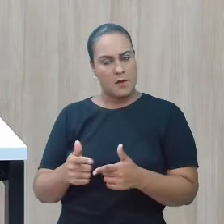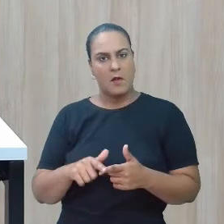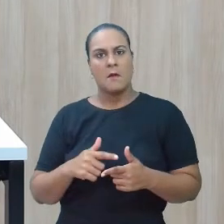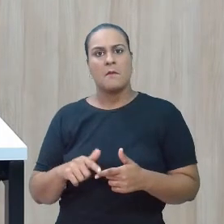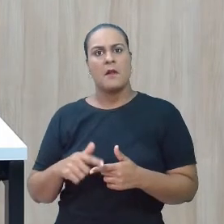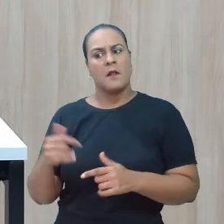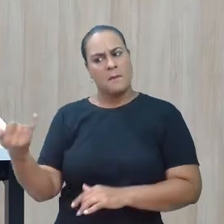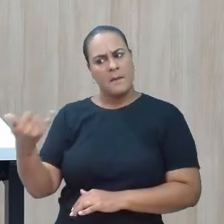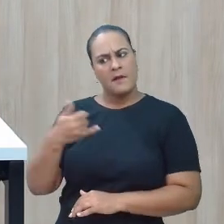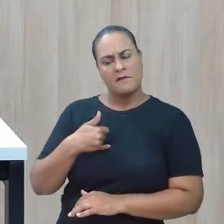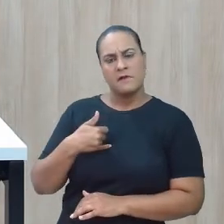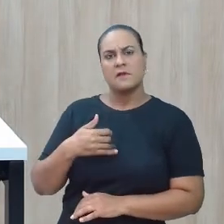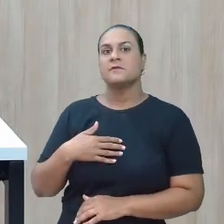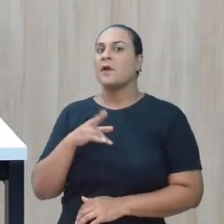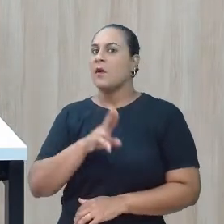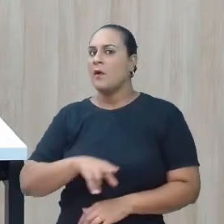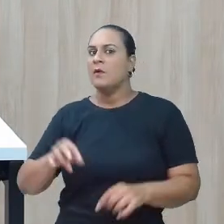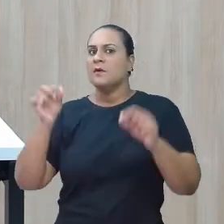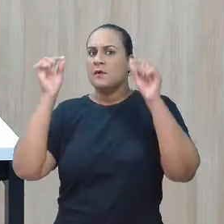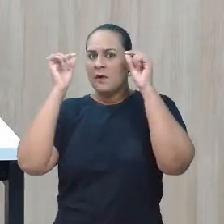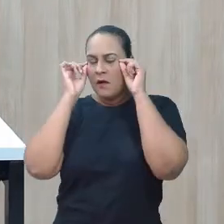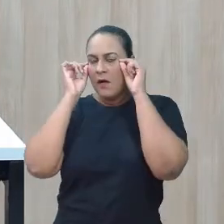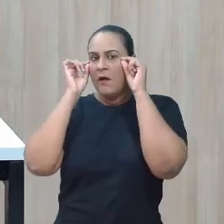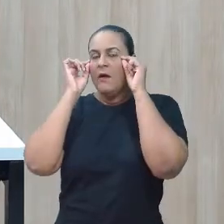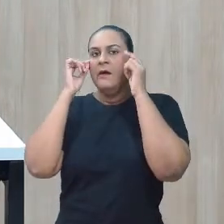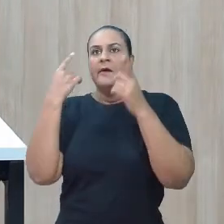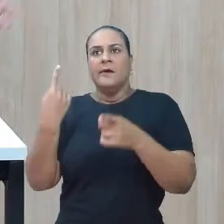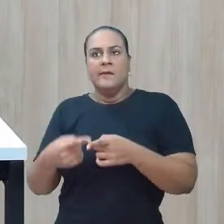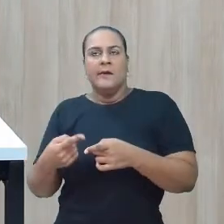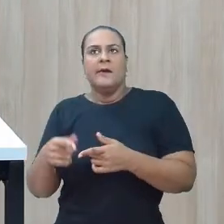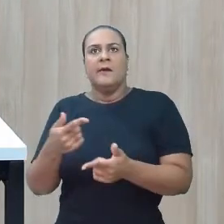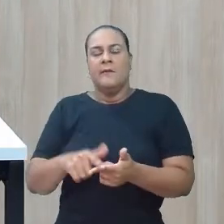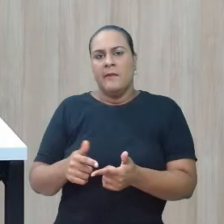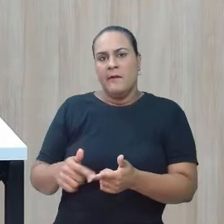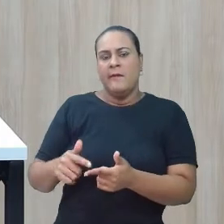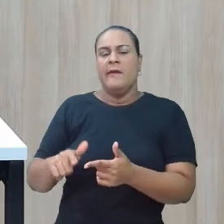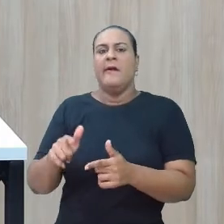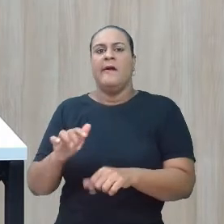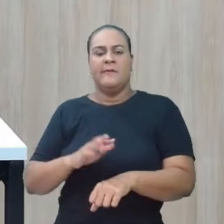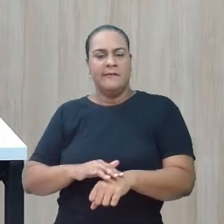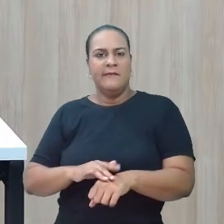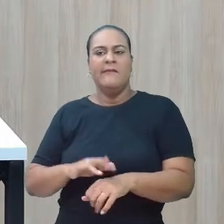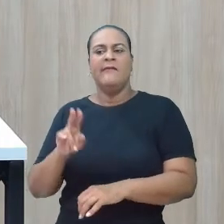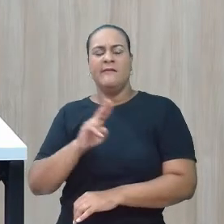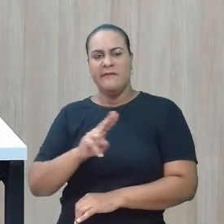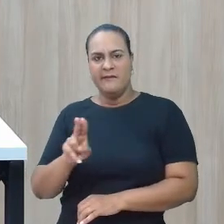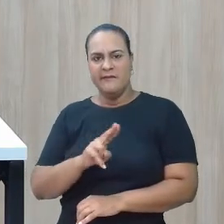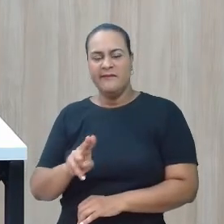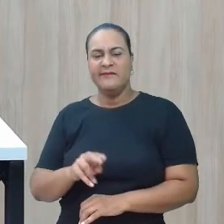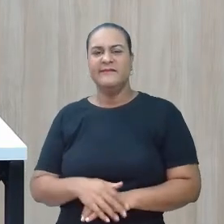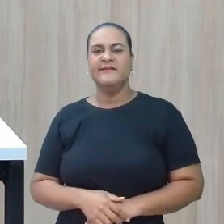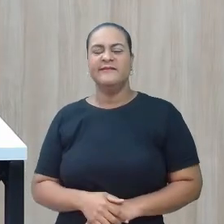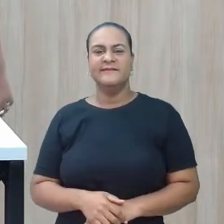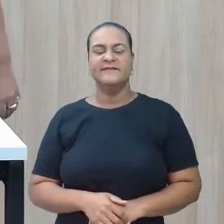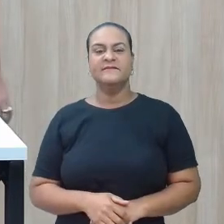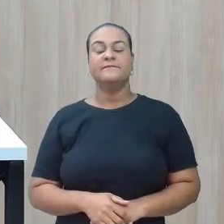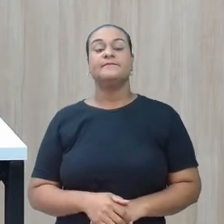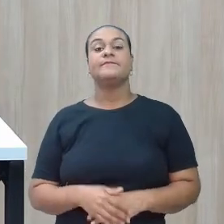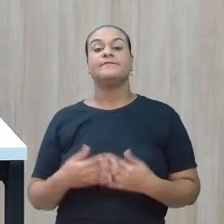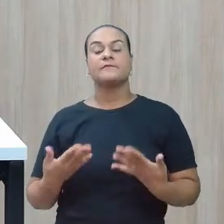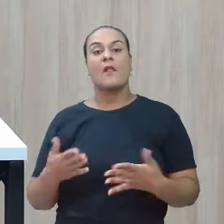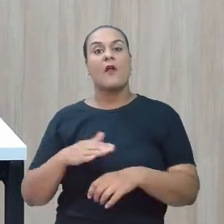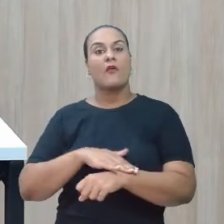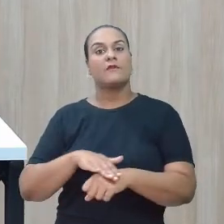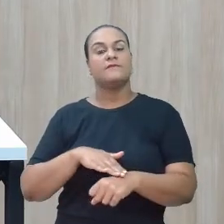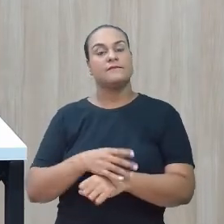diz, eu uso óculos, né? Desde não sei qual idade e tal. Vamos conversar a respeito. Então, aqui eu vou conversar com vocês